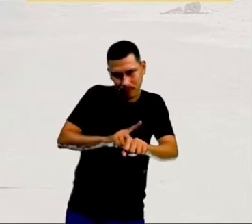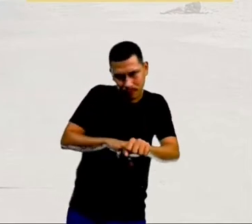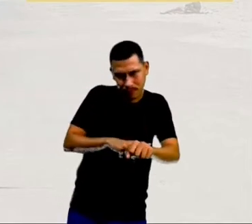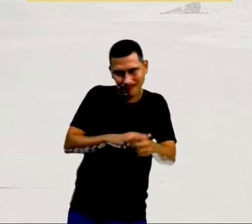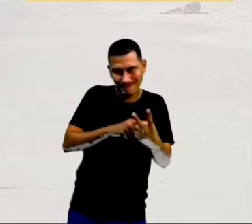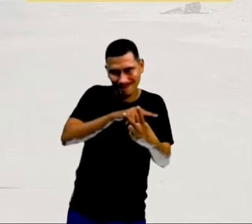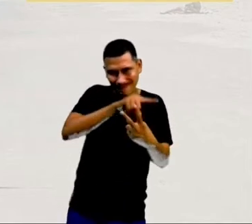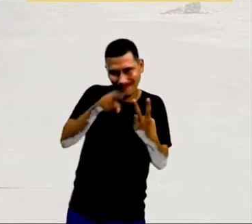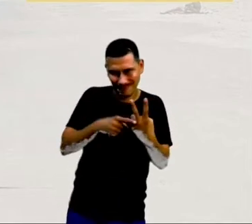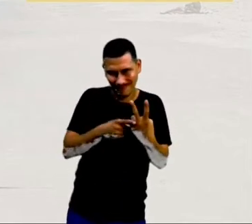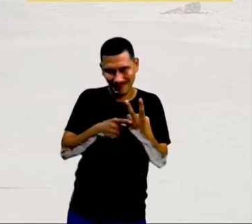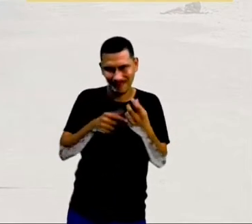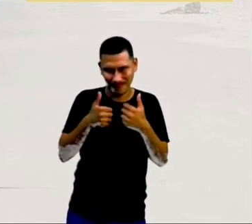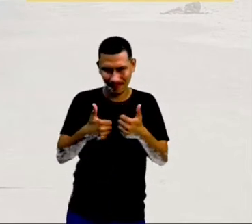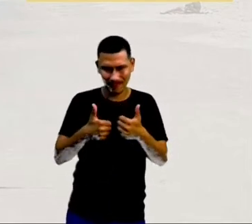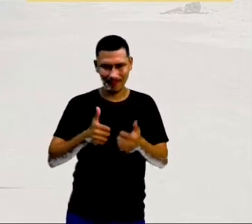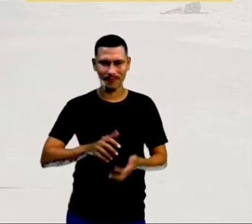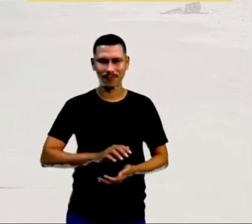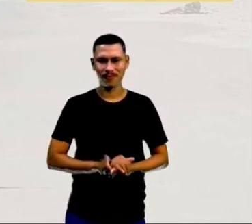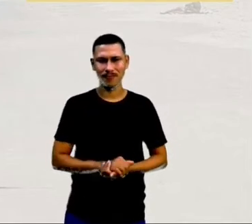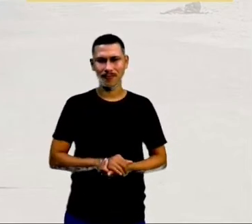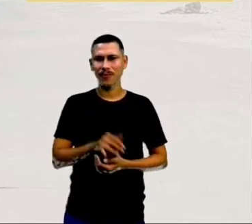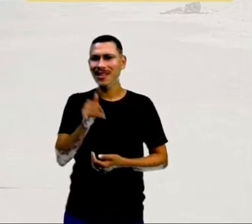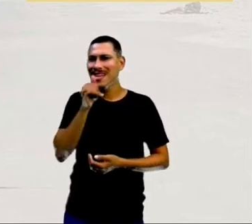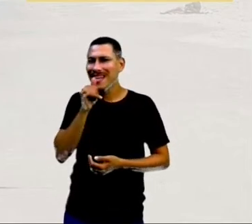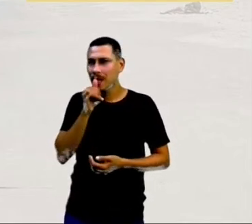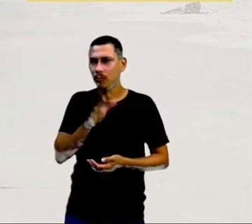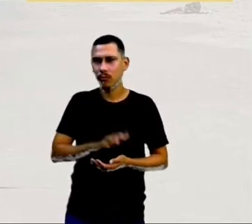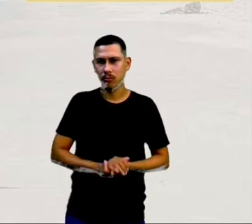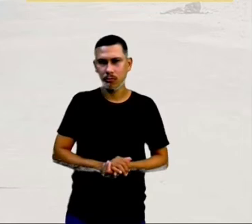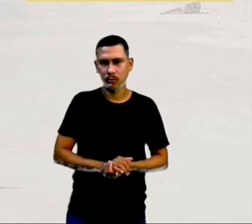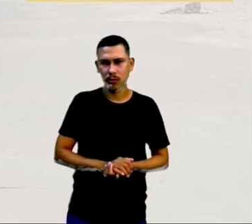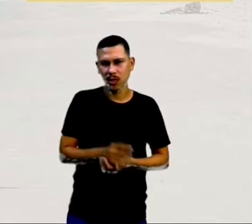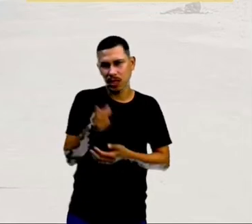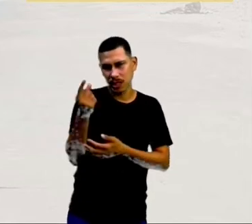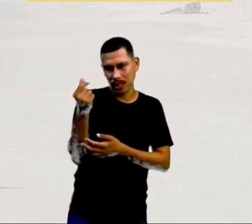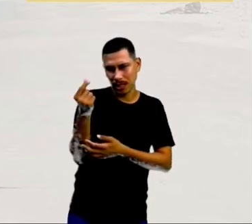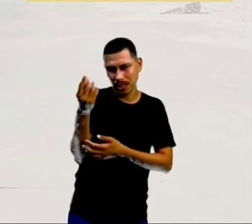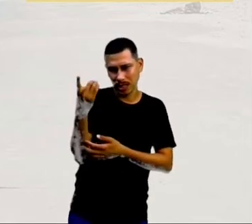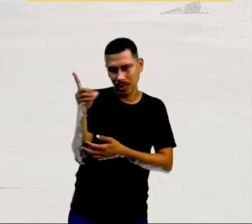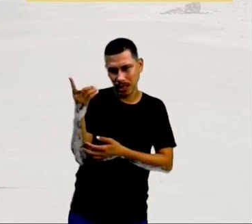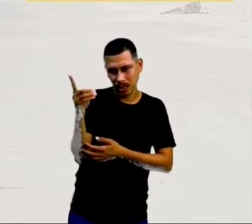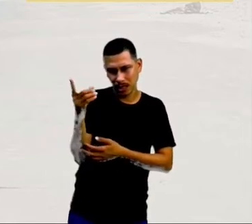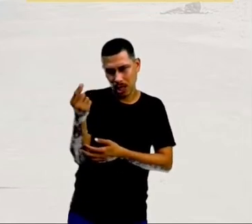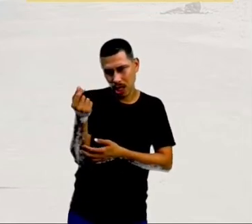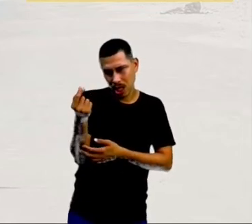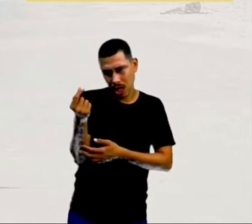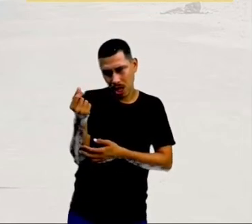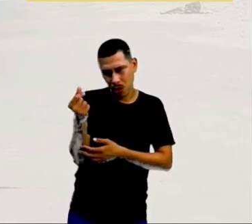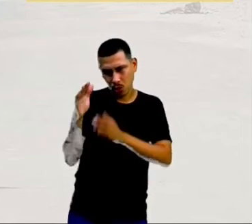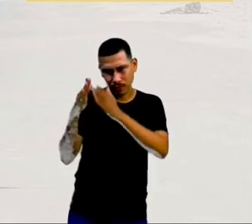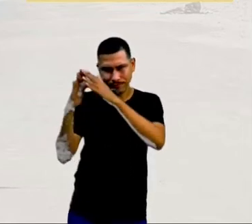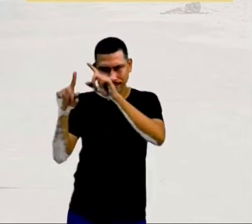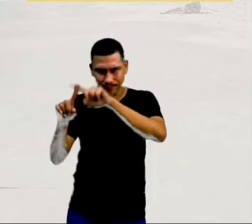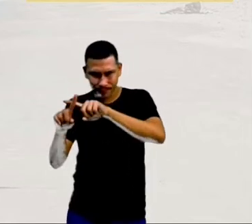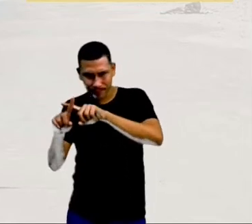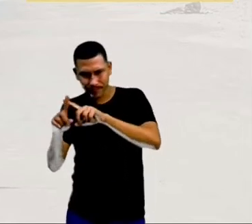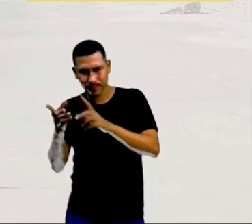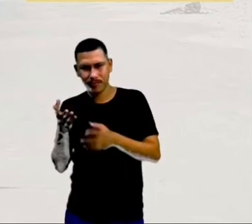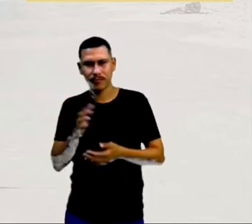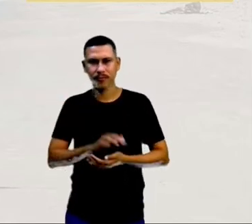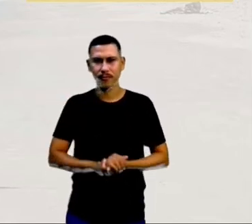certo? Quando eu digo o dízimo é a relação que existe entre uma quantidade